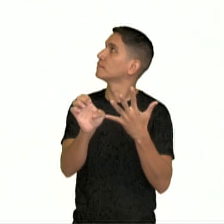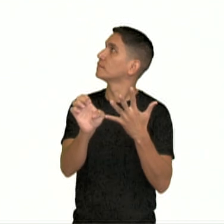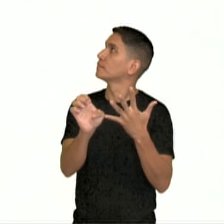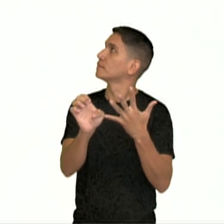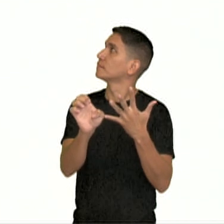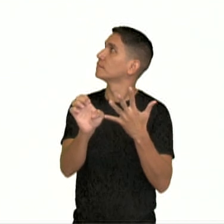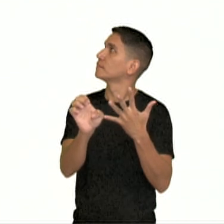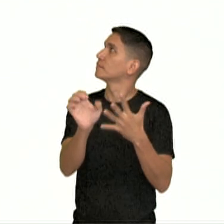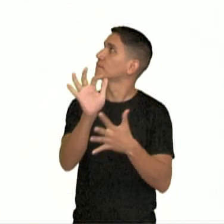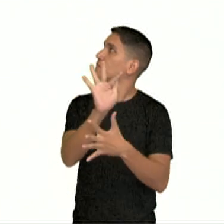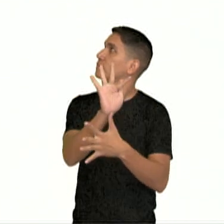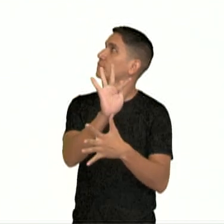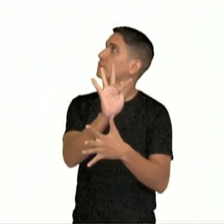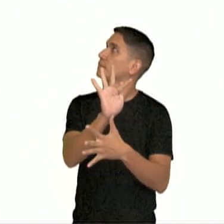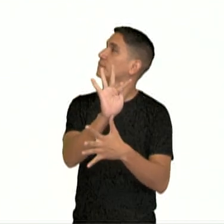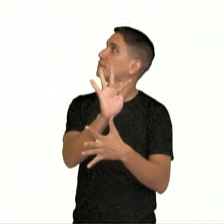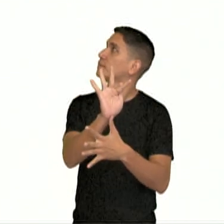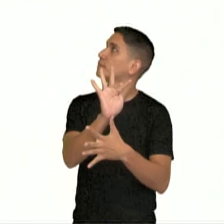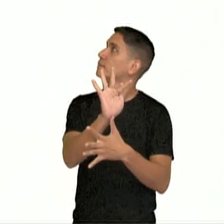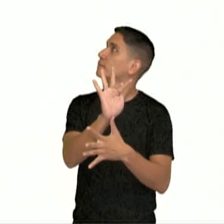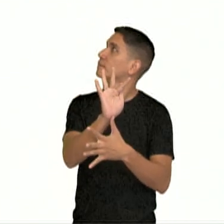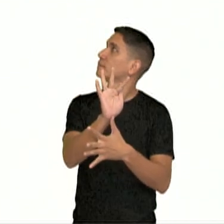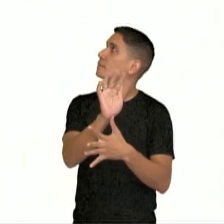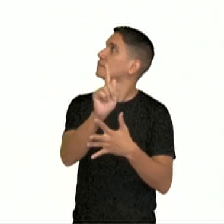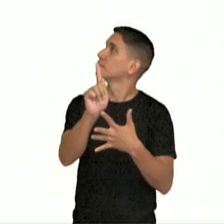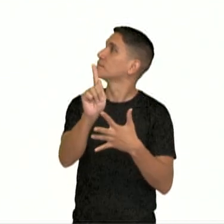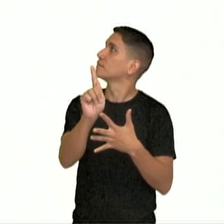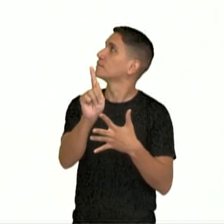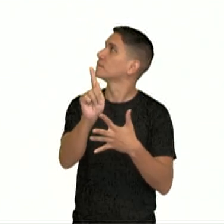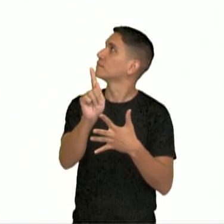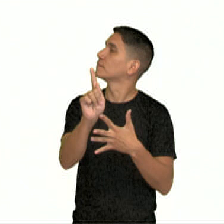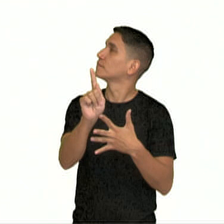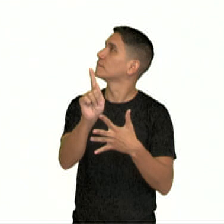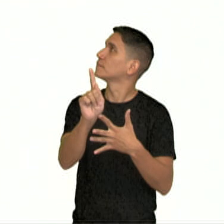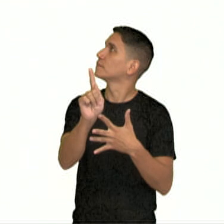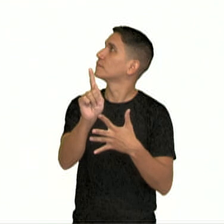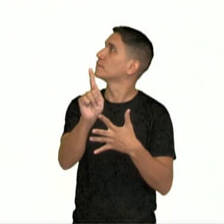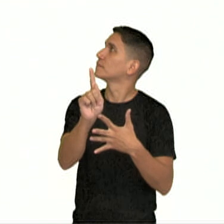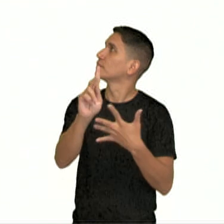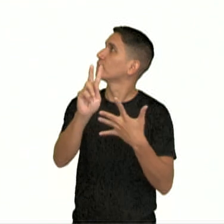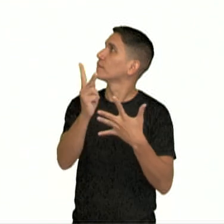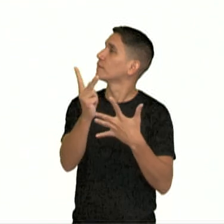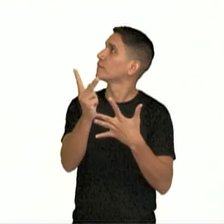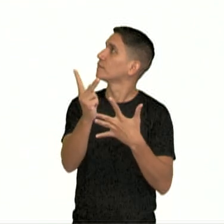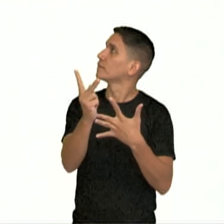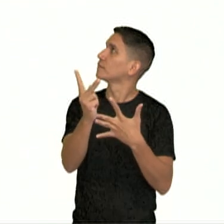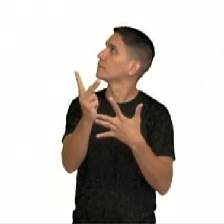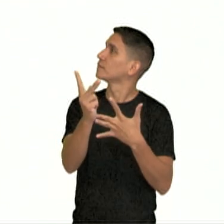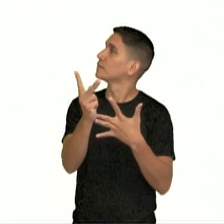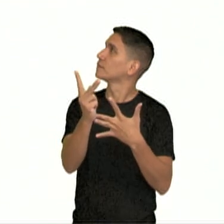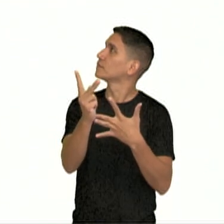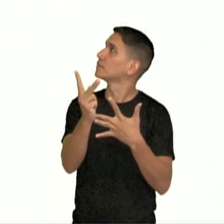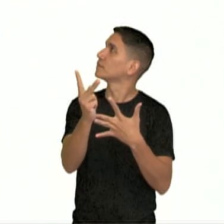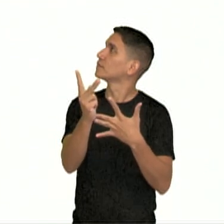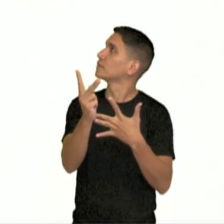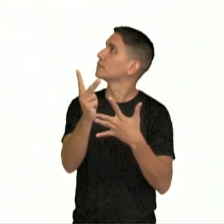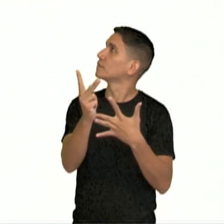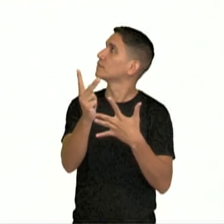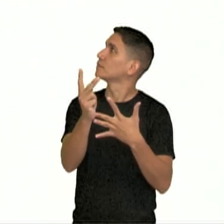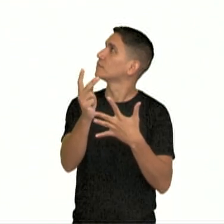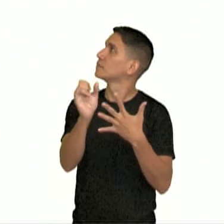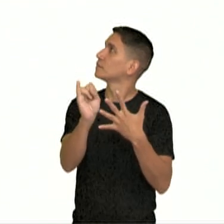irmão. Sister, irmã. Grandma, avó. Grandpa,